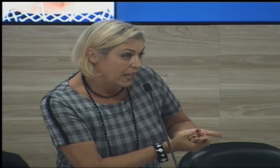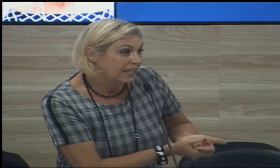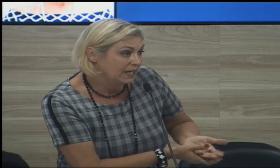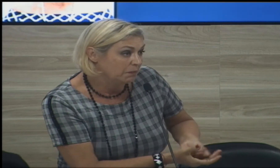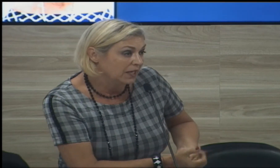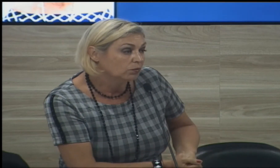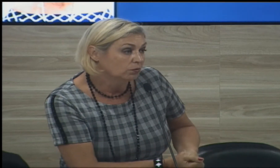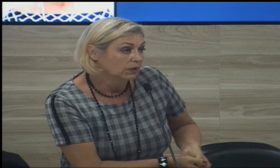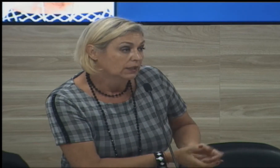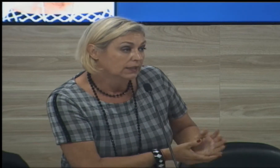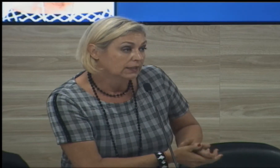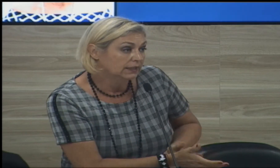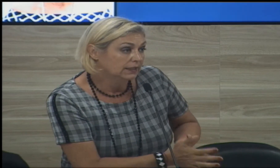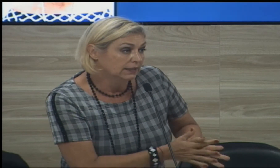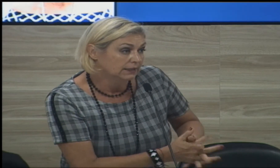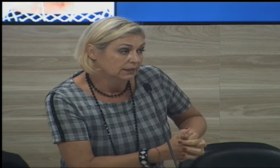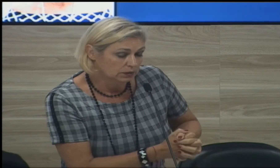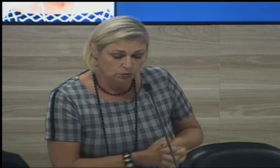importante o requerimento